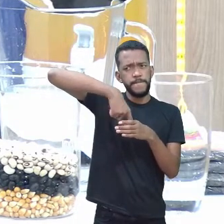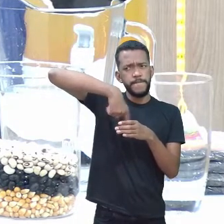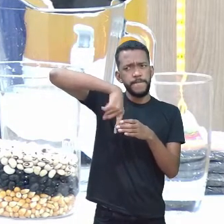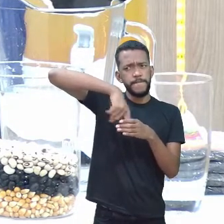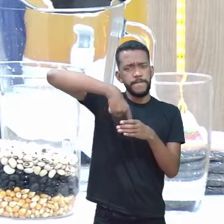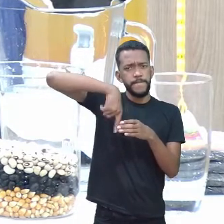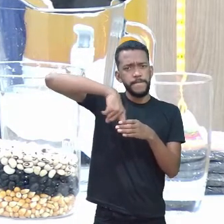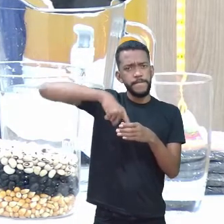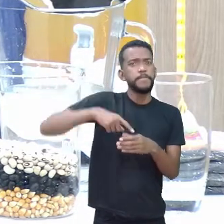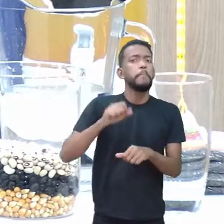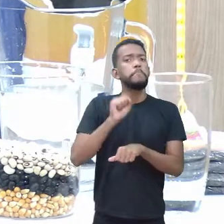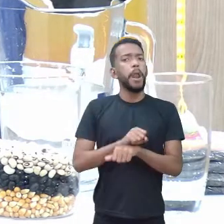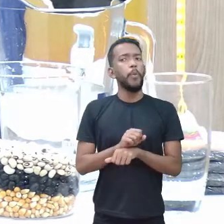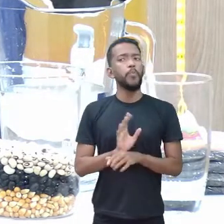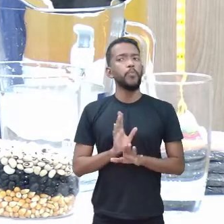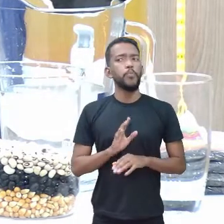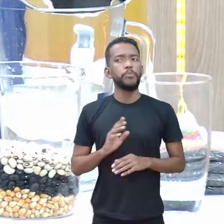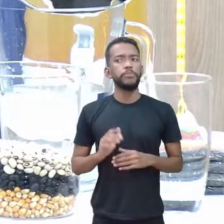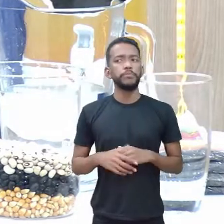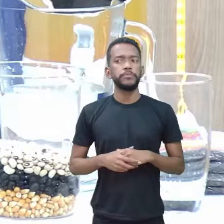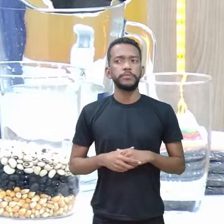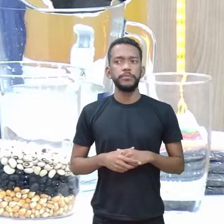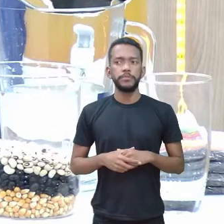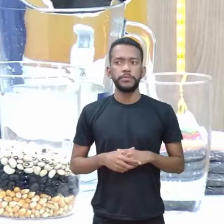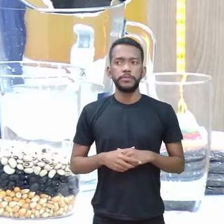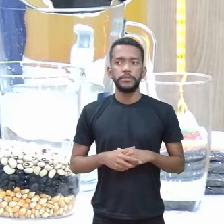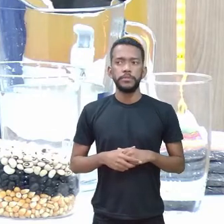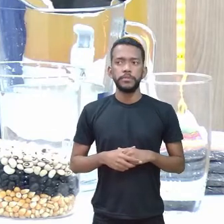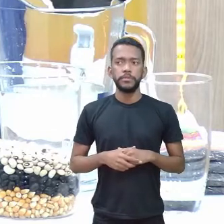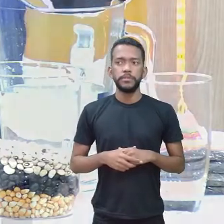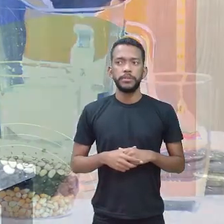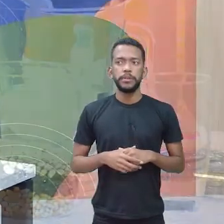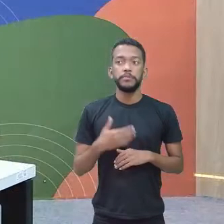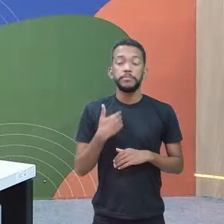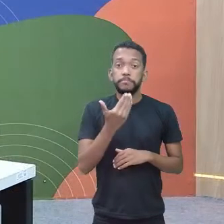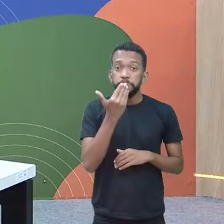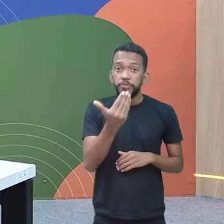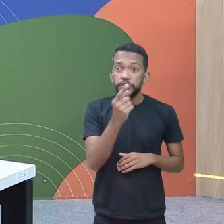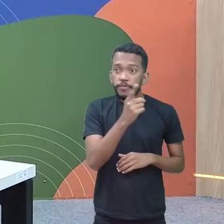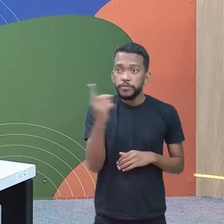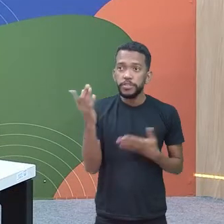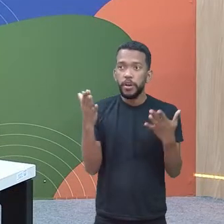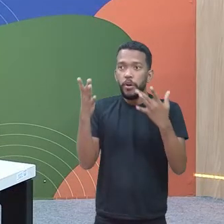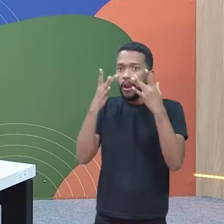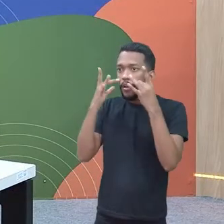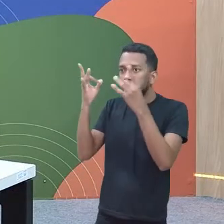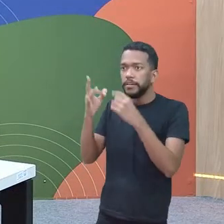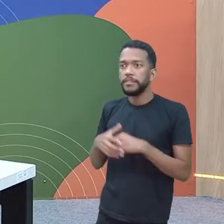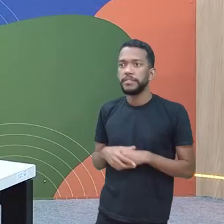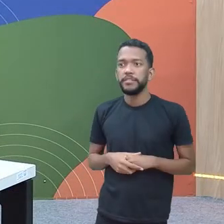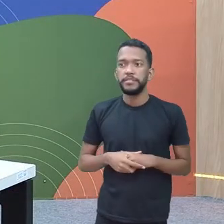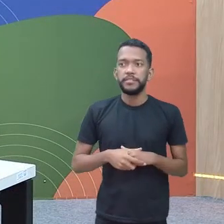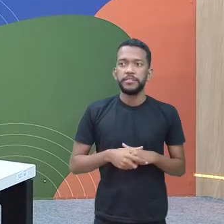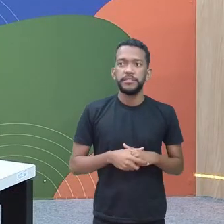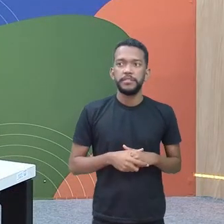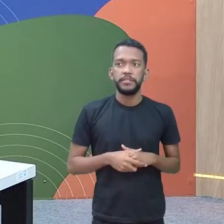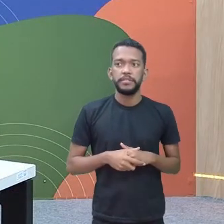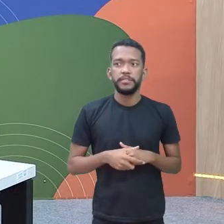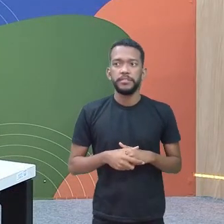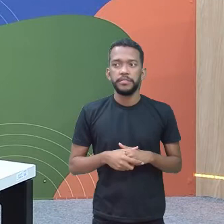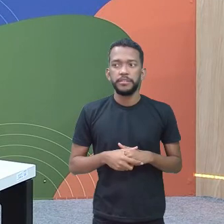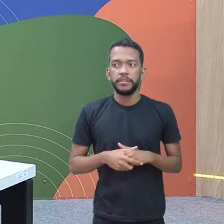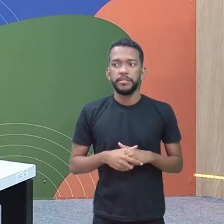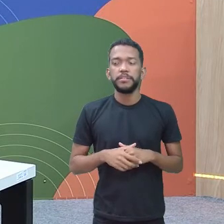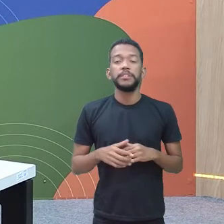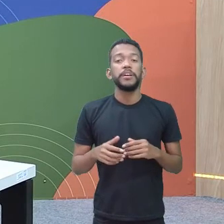parar. E vou pedir que vocês observem. Então, lá no feijão e no